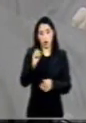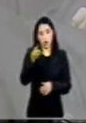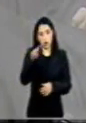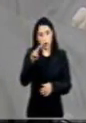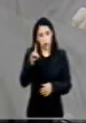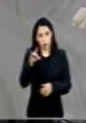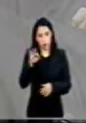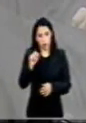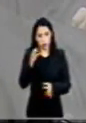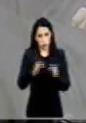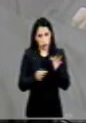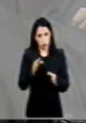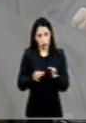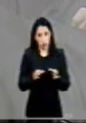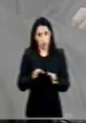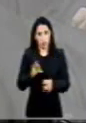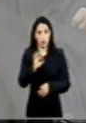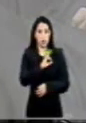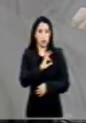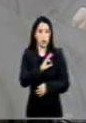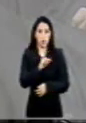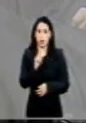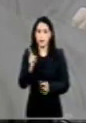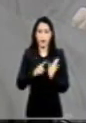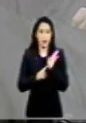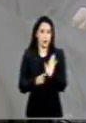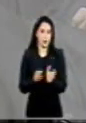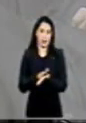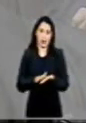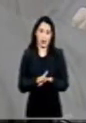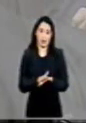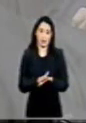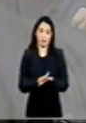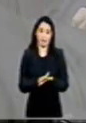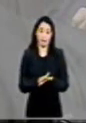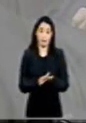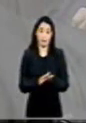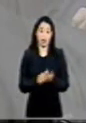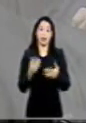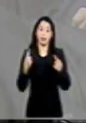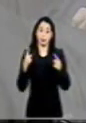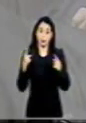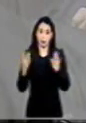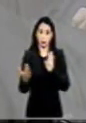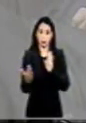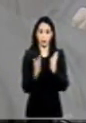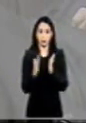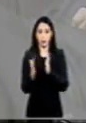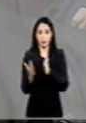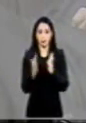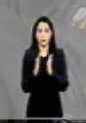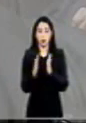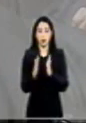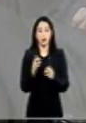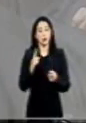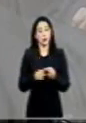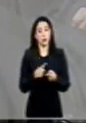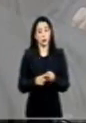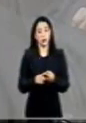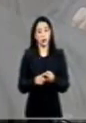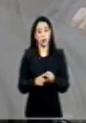cidadão, e a Polícia Federal se recusou a fazê-lo. Houve um certo embate porque a Polícia do Senado ela tem o dever legal de